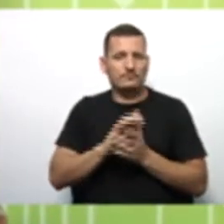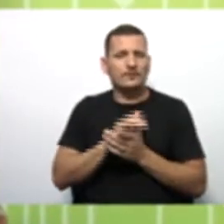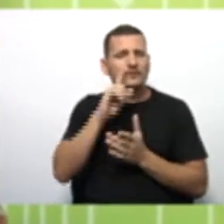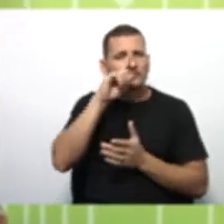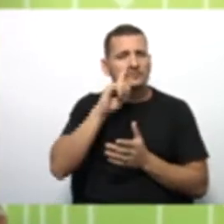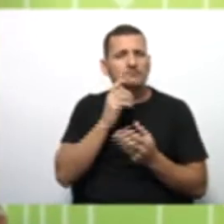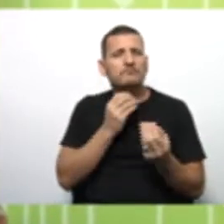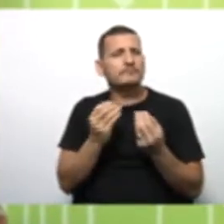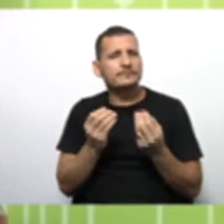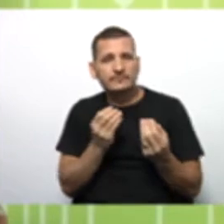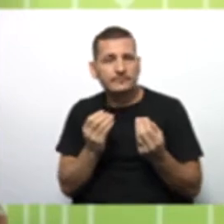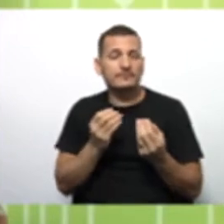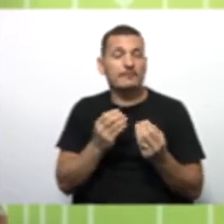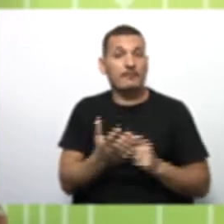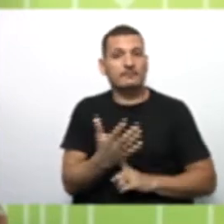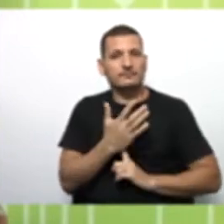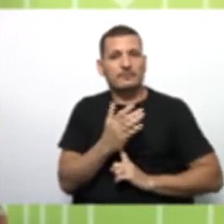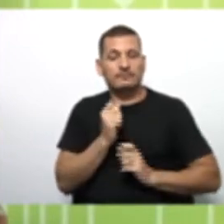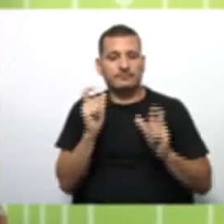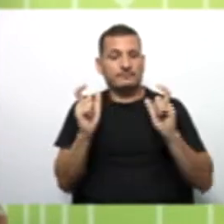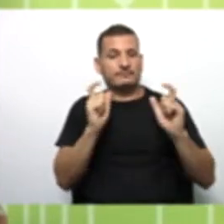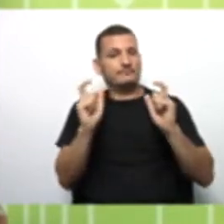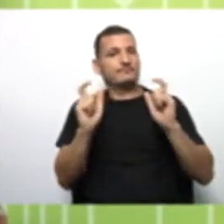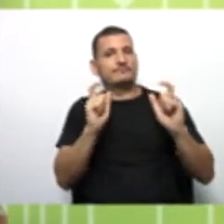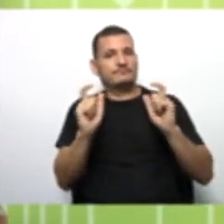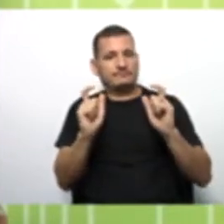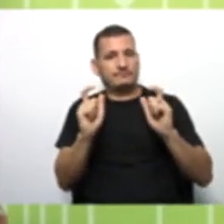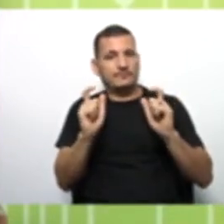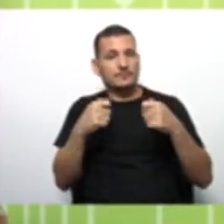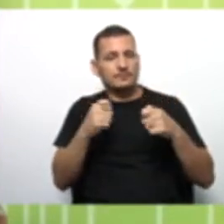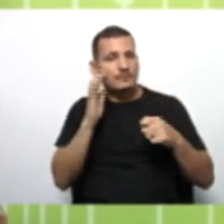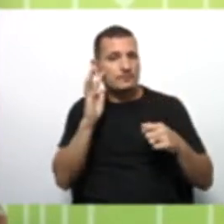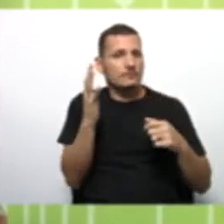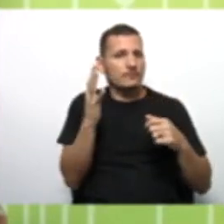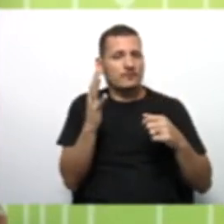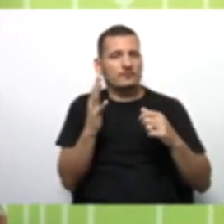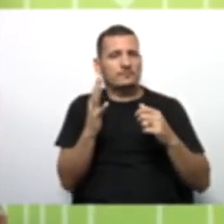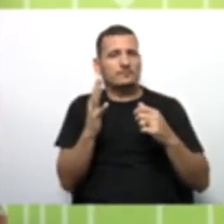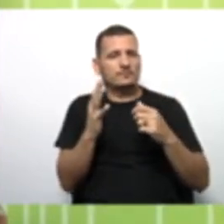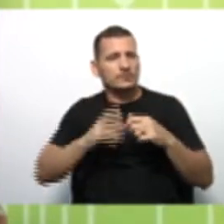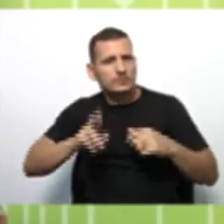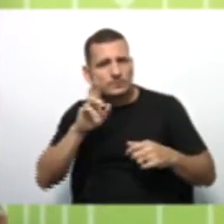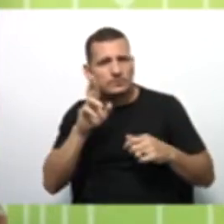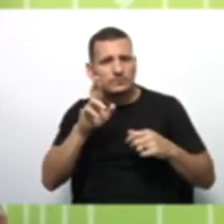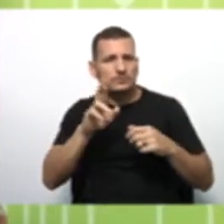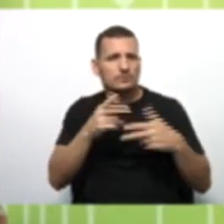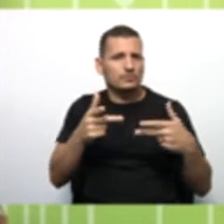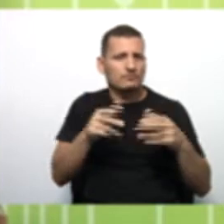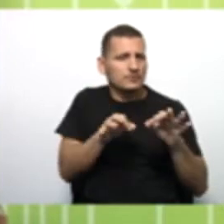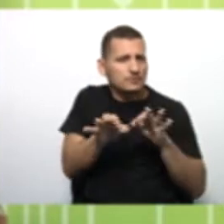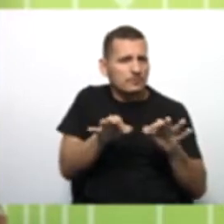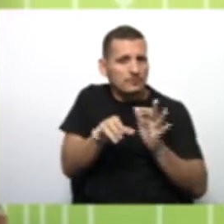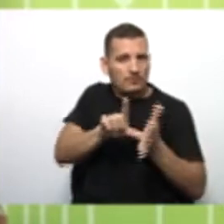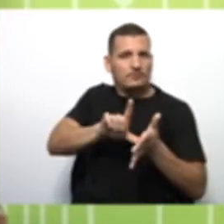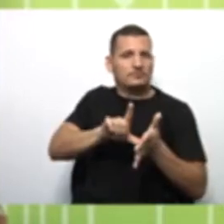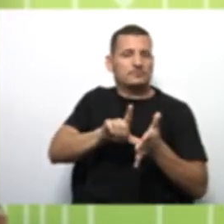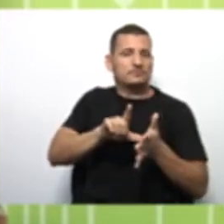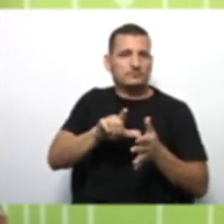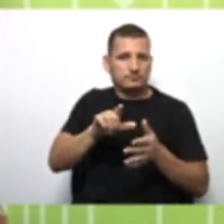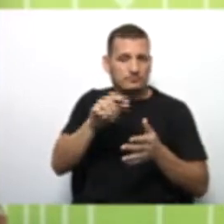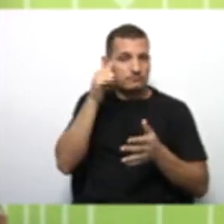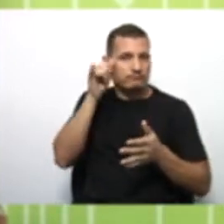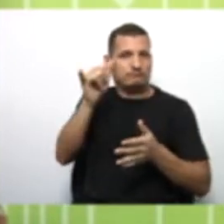quê? Para nos darem algumas alertas, né? A gente tem que tomar algumas atitudes, a gente tem que fazer algum planejamento prévio daquilo que pode acontecer. Tá?